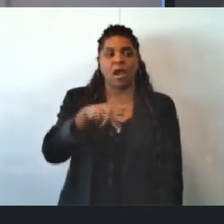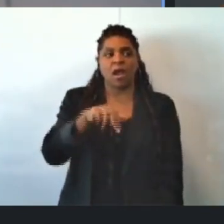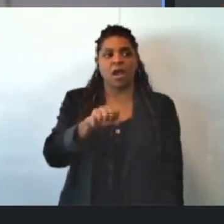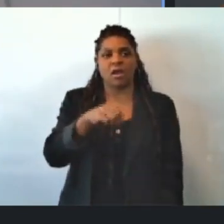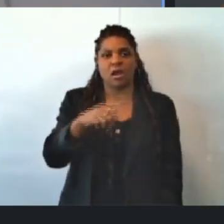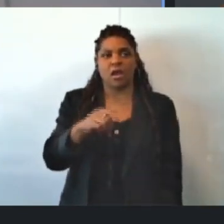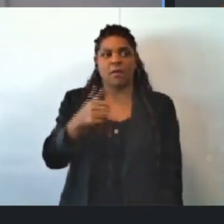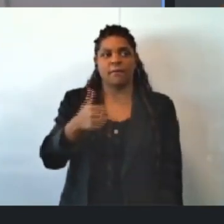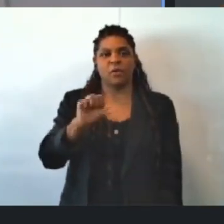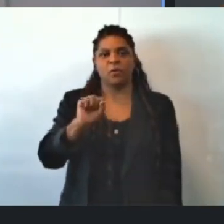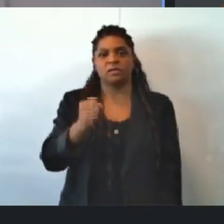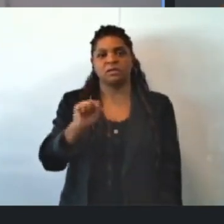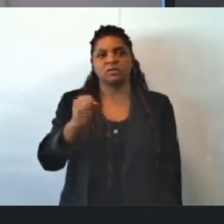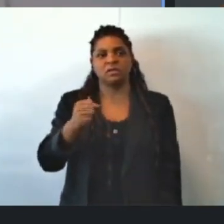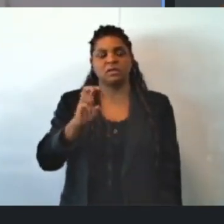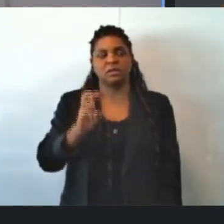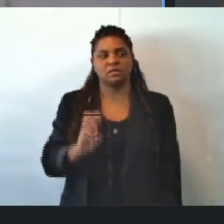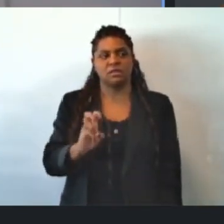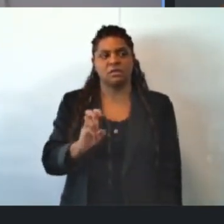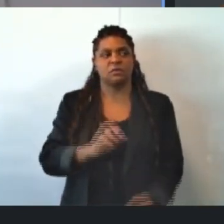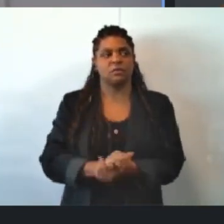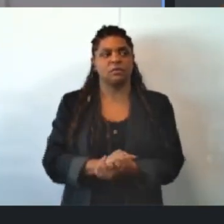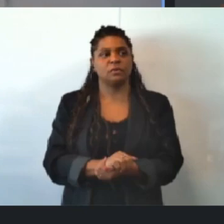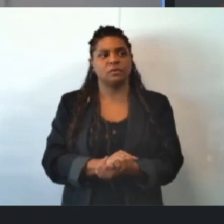Preto. Em discussão.